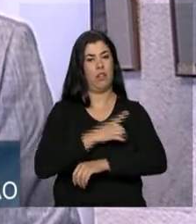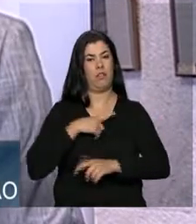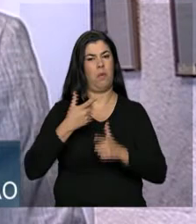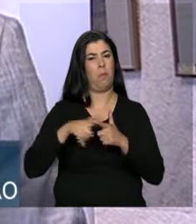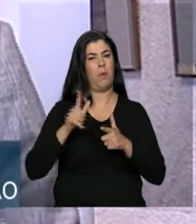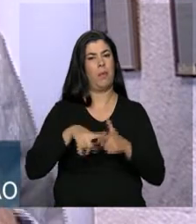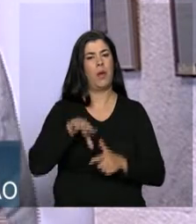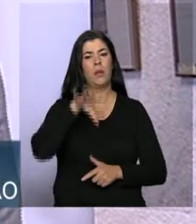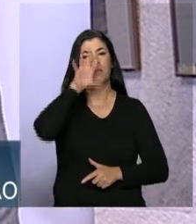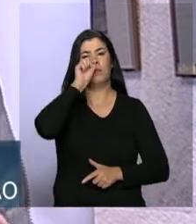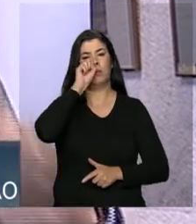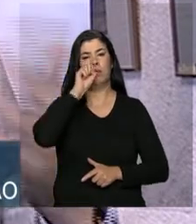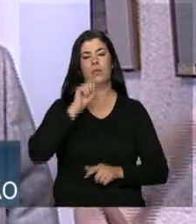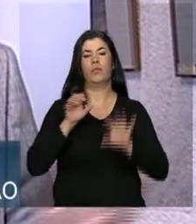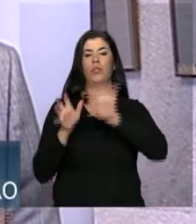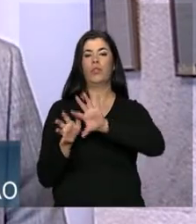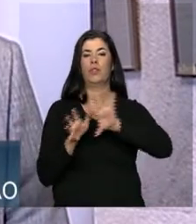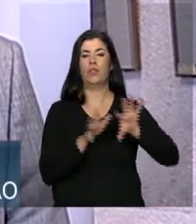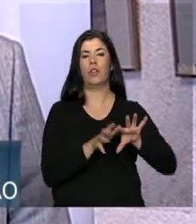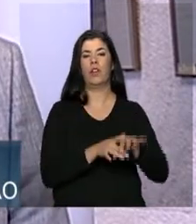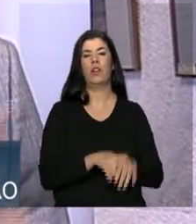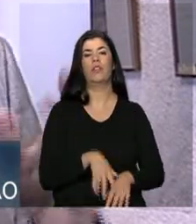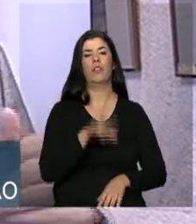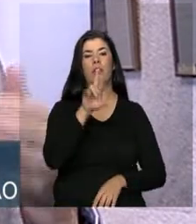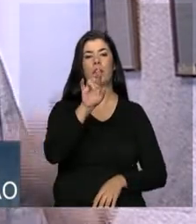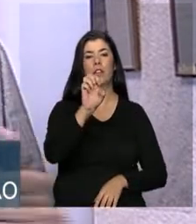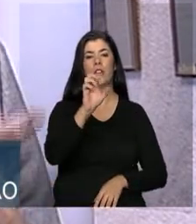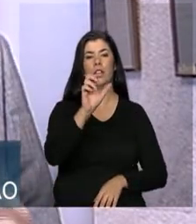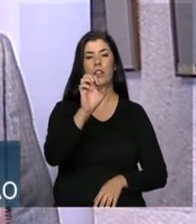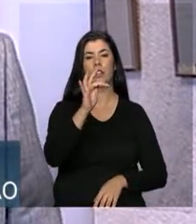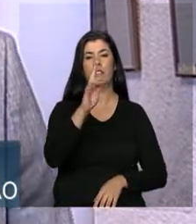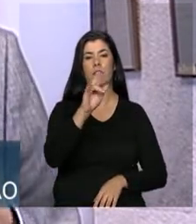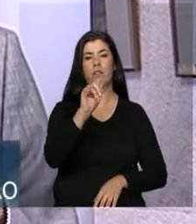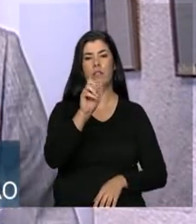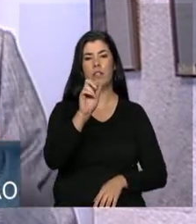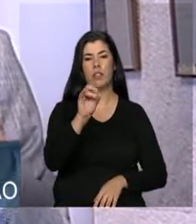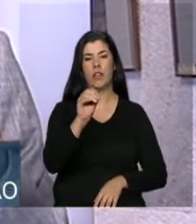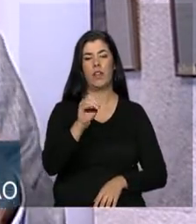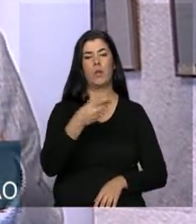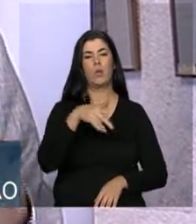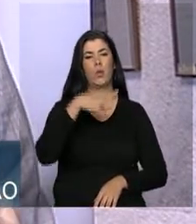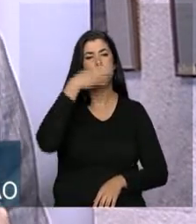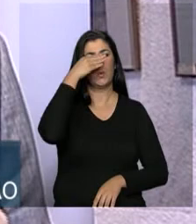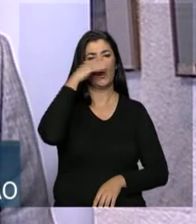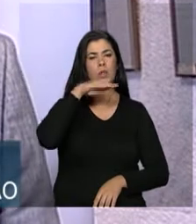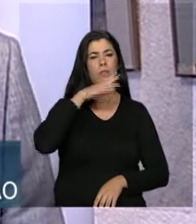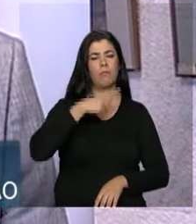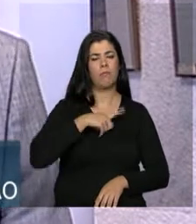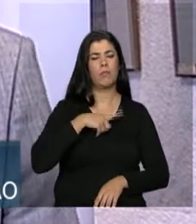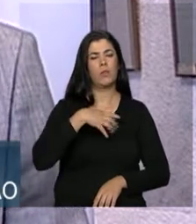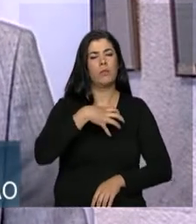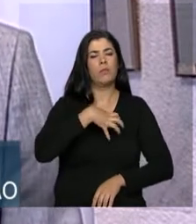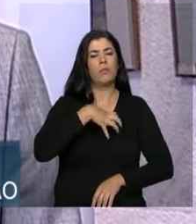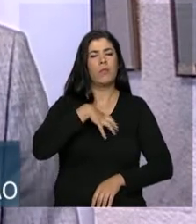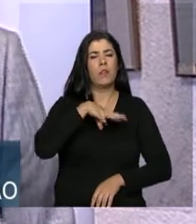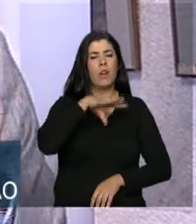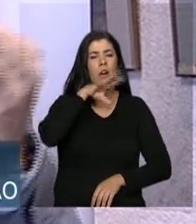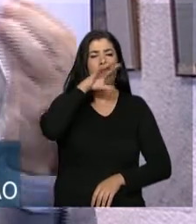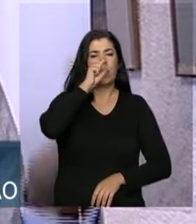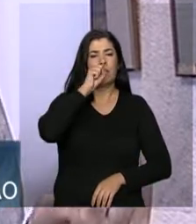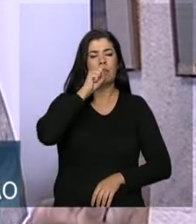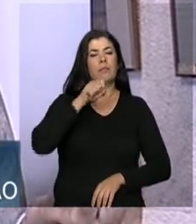e gripe, esse sim, outros problemas respiratórios, outras doenças respiratórias podem trazer sintomas respiratórios. Então, esse é